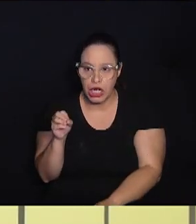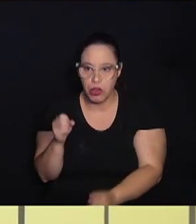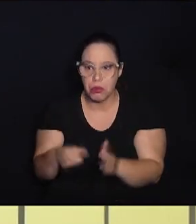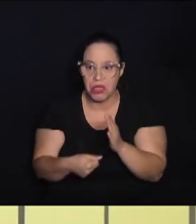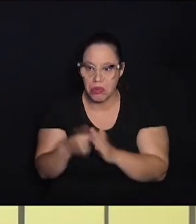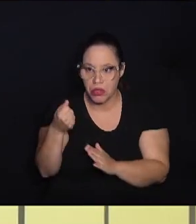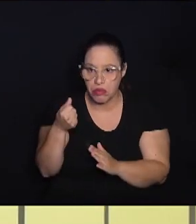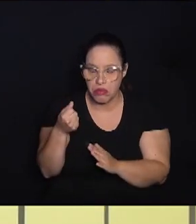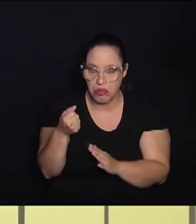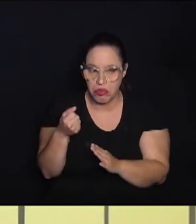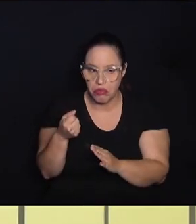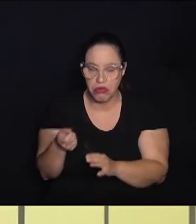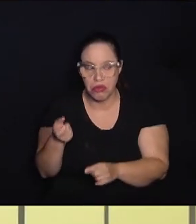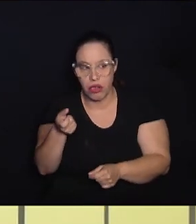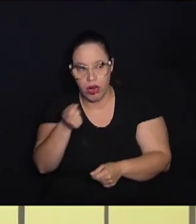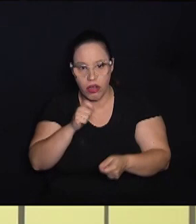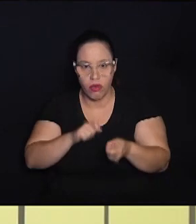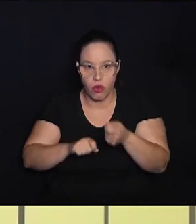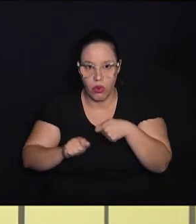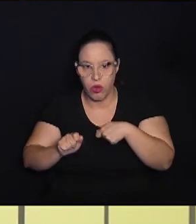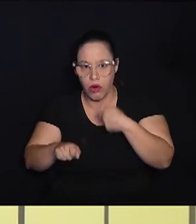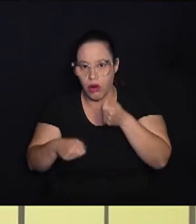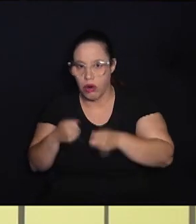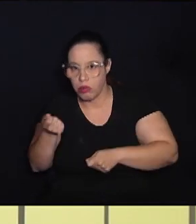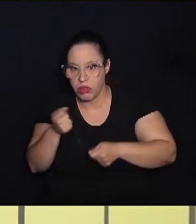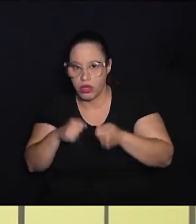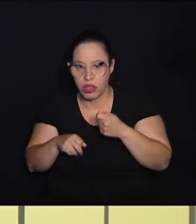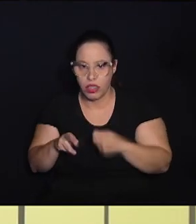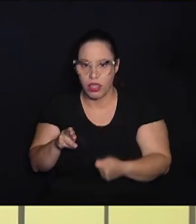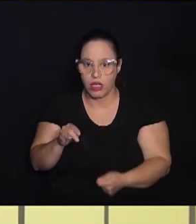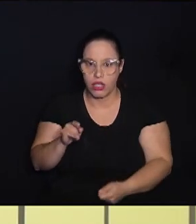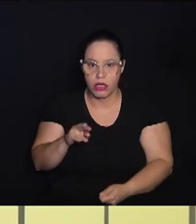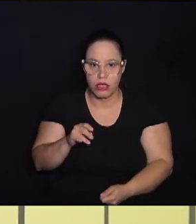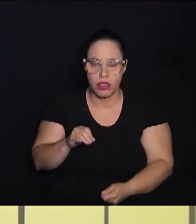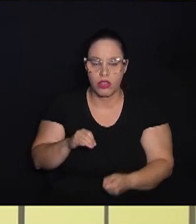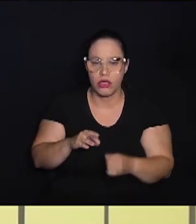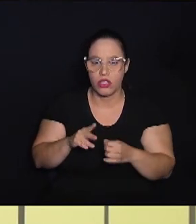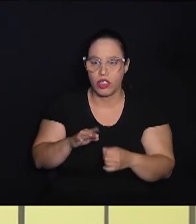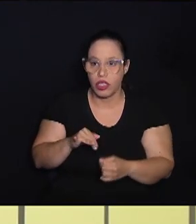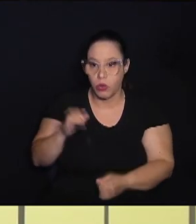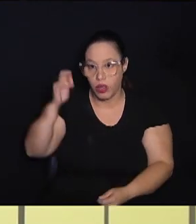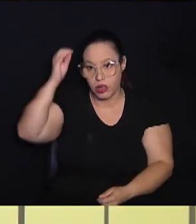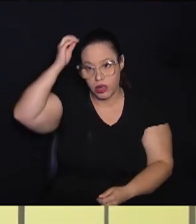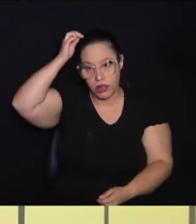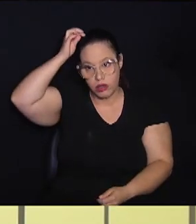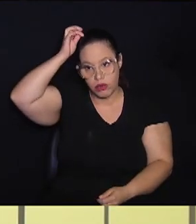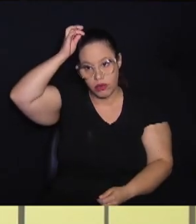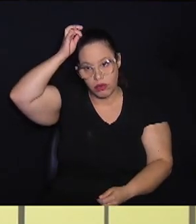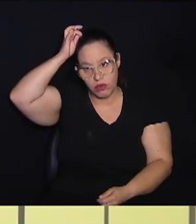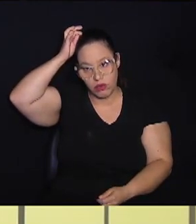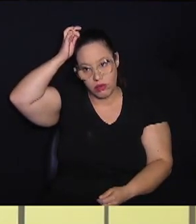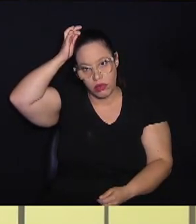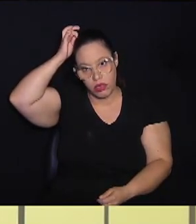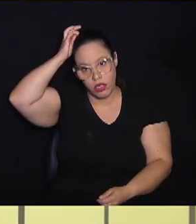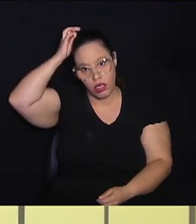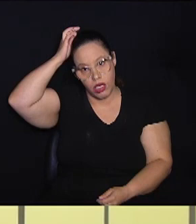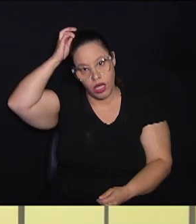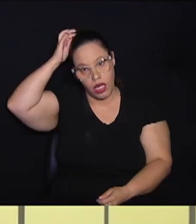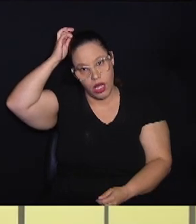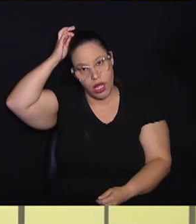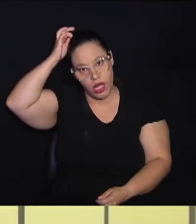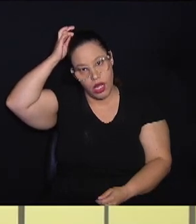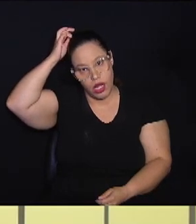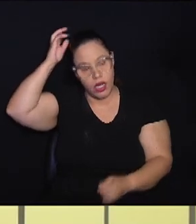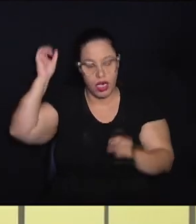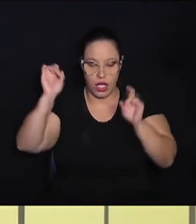transmissão de linguagem né numa das nossas revistas que a gente faz vários quadrinhos experimentais a gente trouxe a historiadora tupag guerra ela é especialista